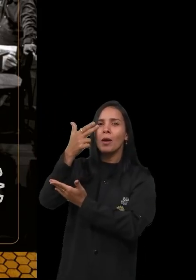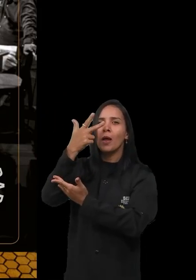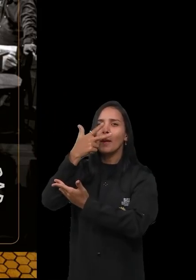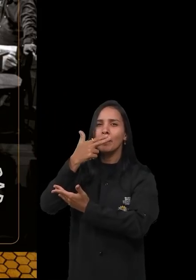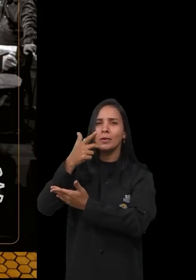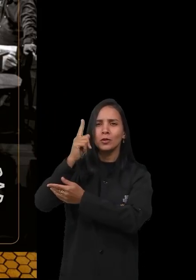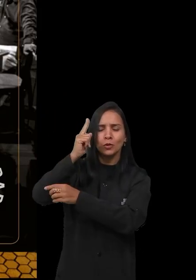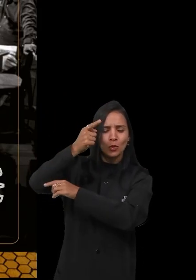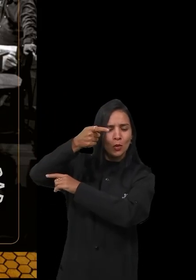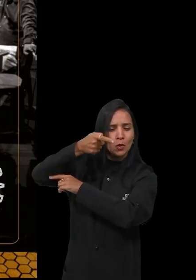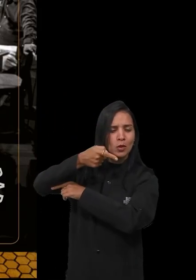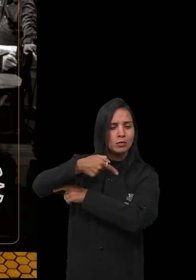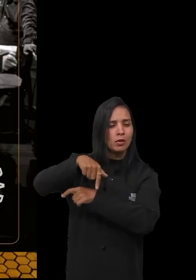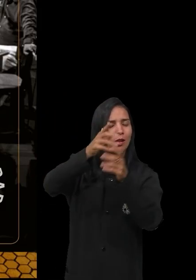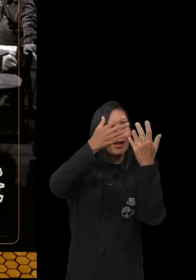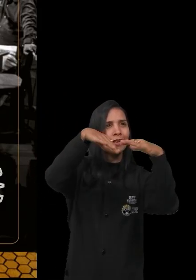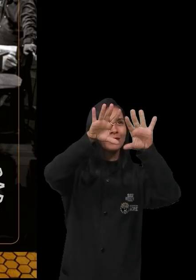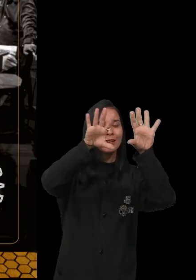do bordel